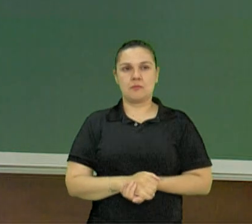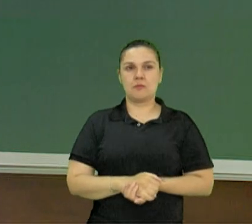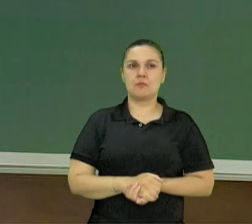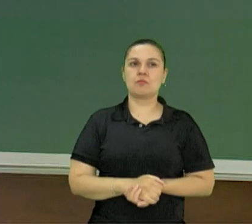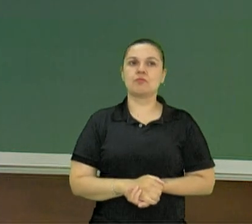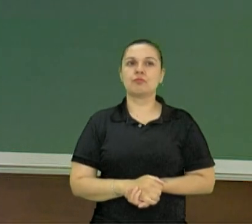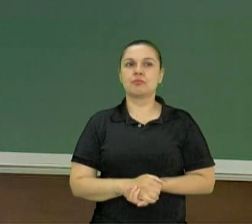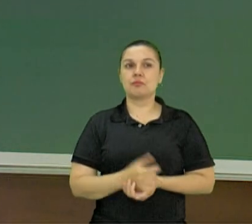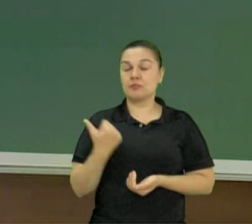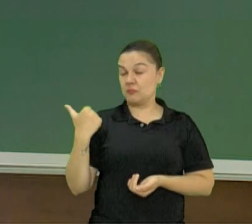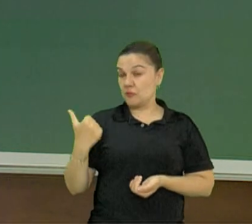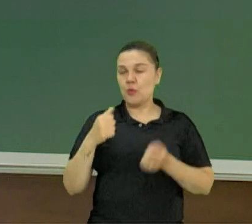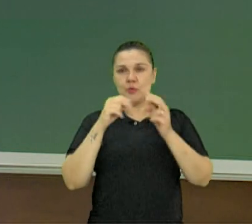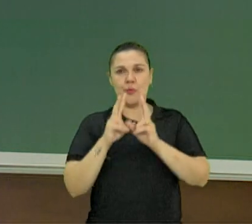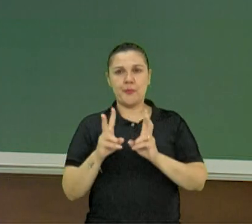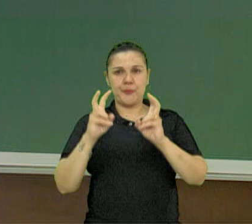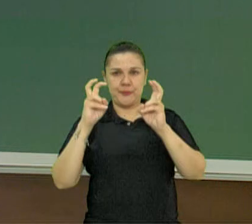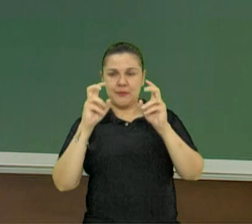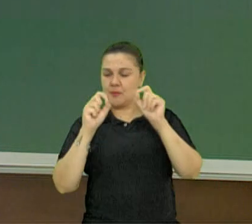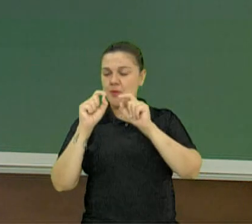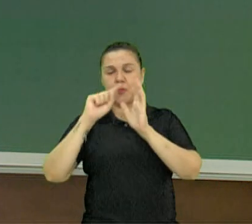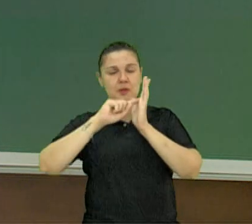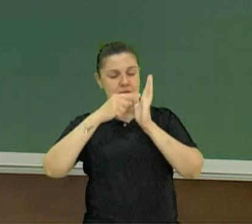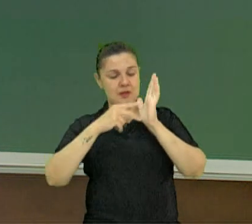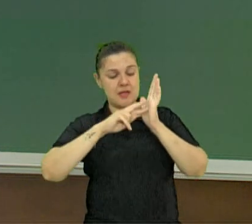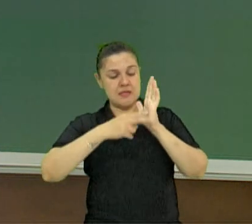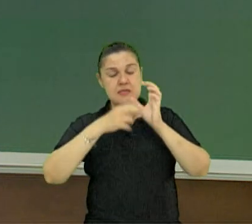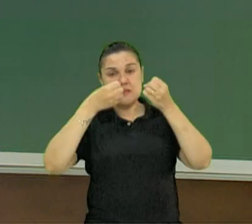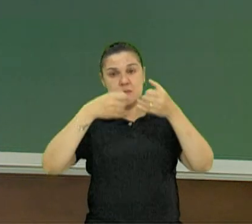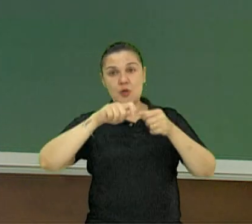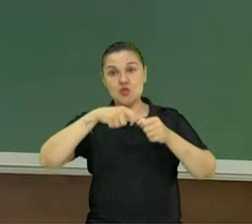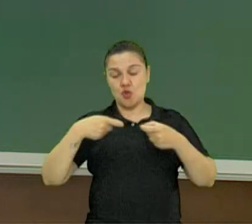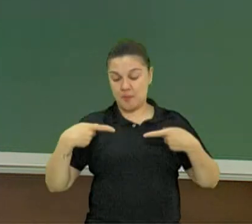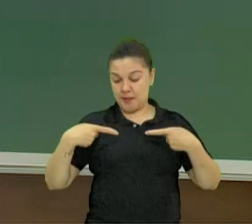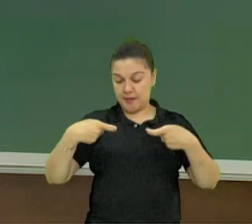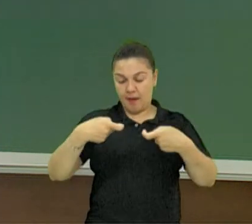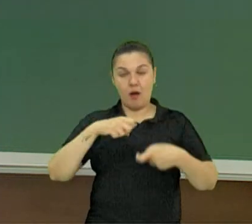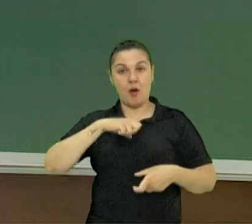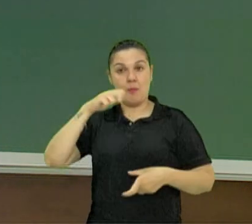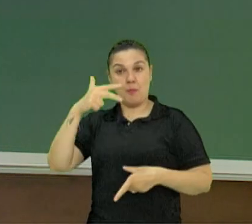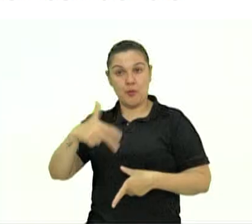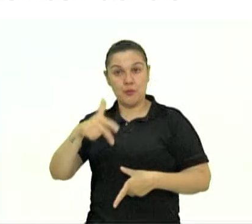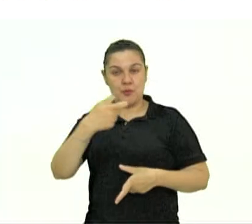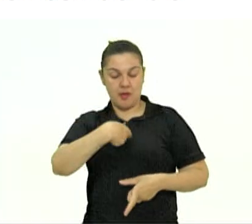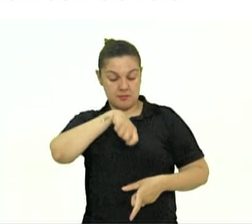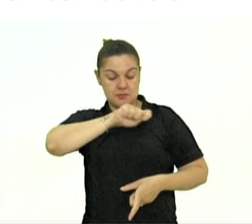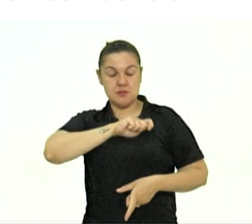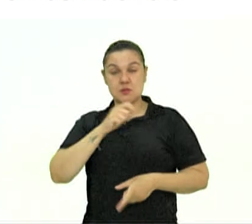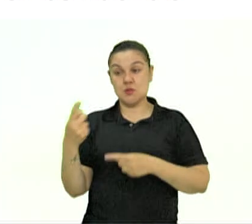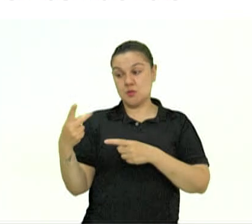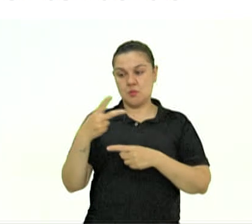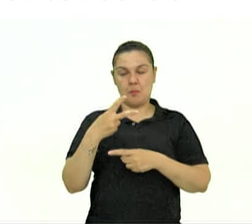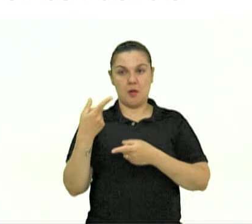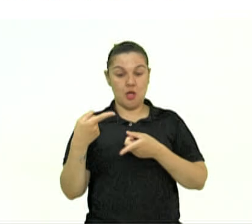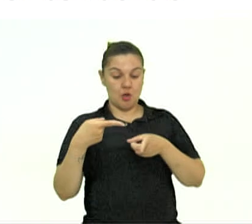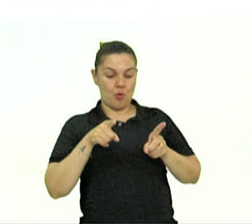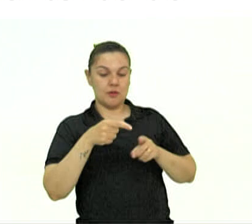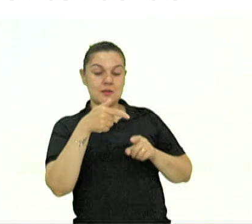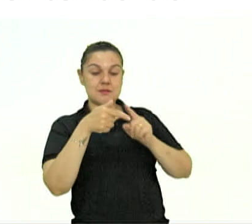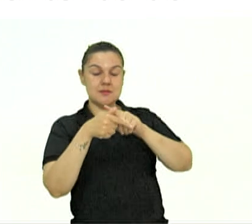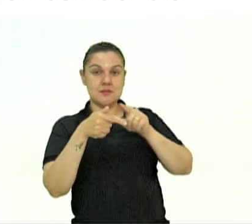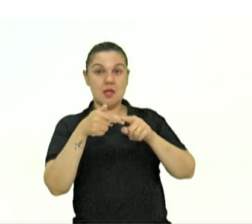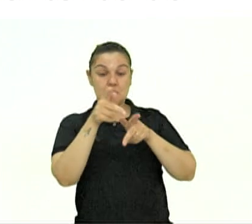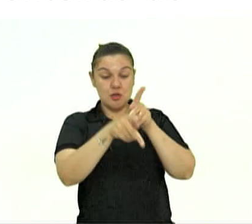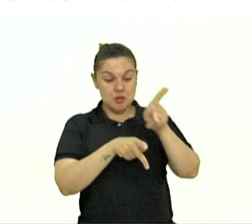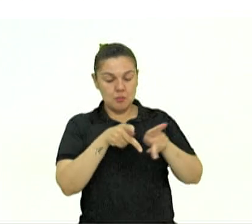Uruguai. O tema é a guerra movida pelos portugueses e espanhóis contra os 7 povos das